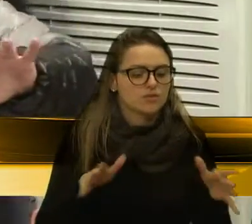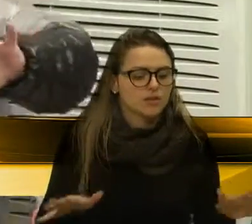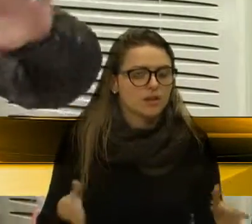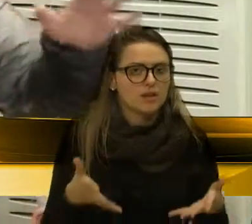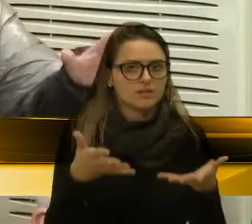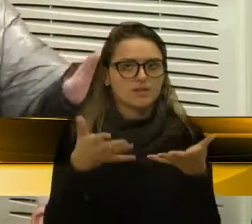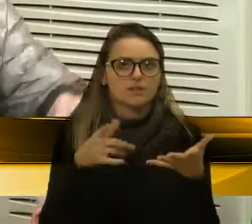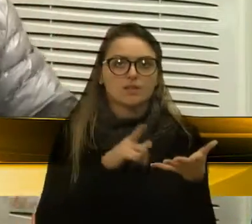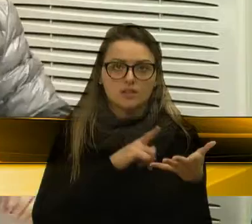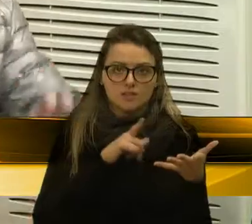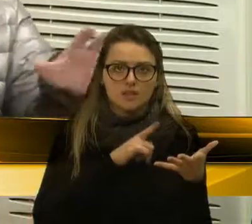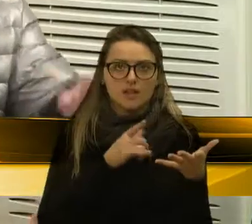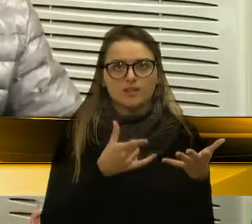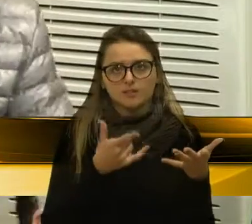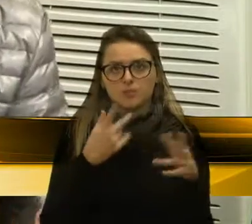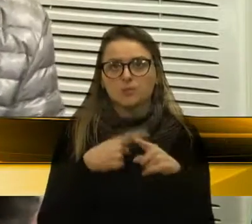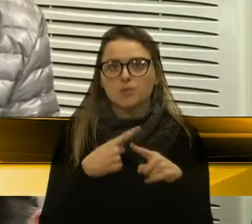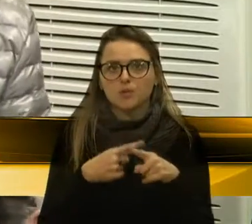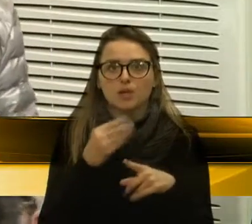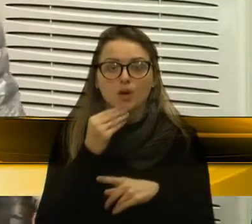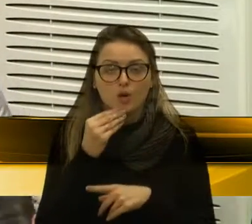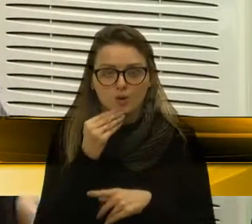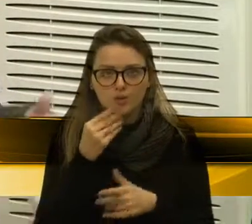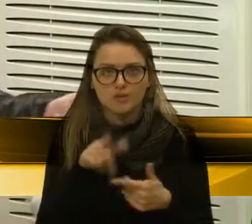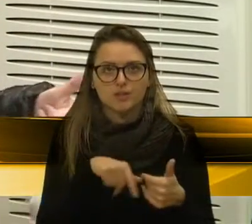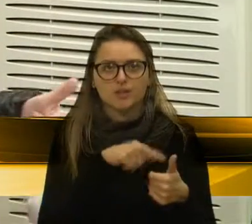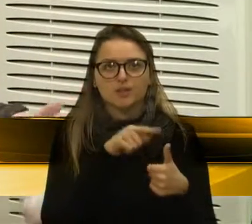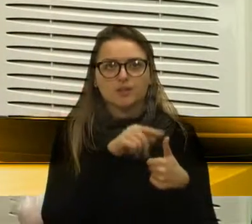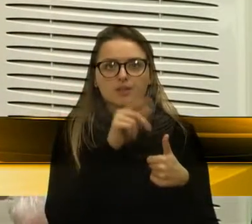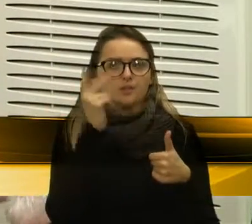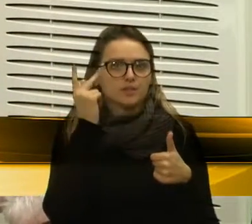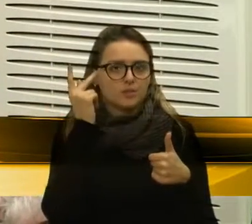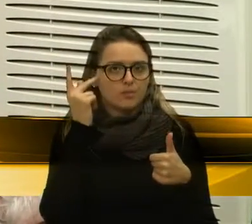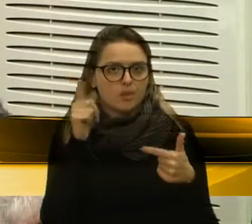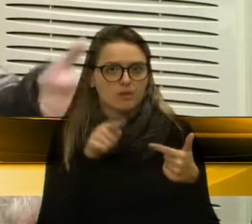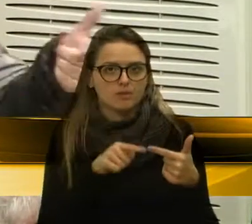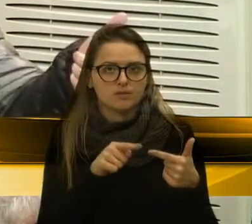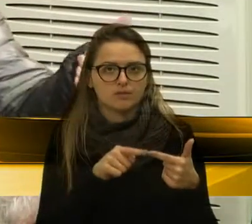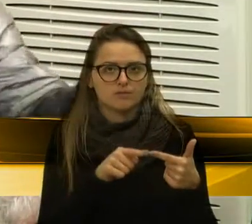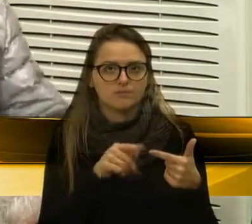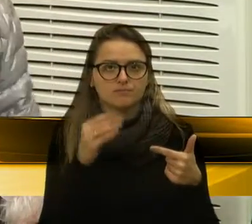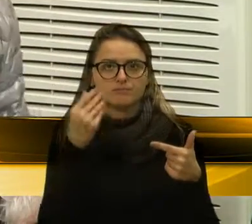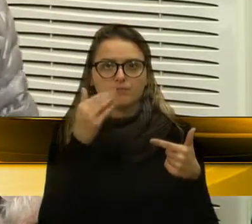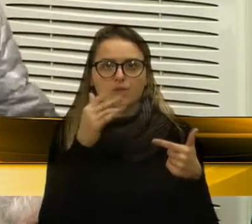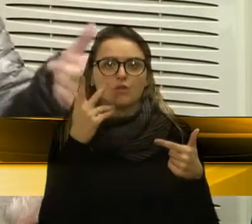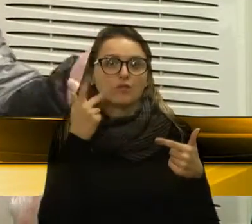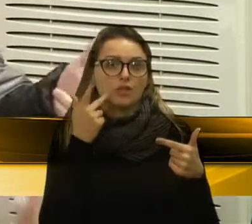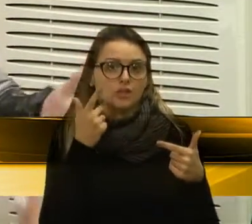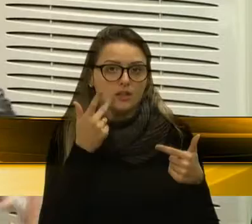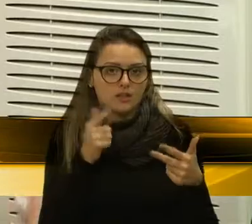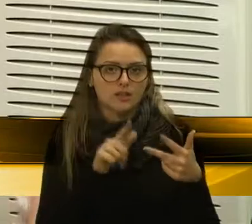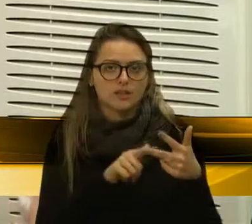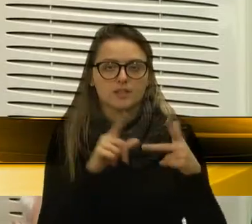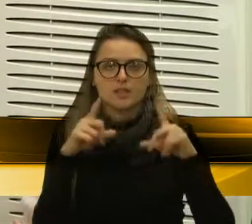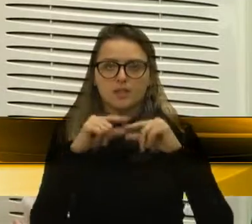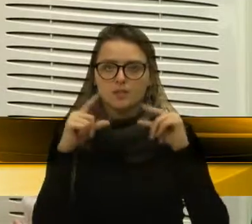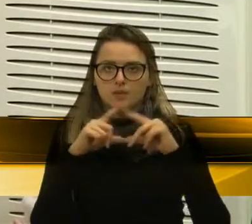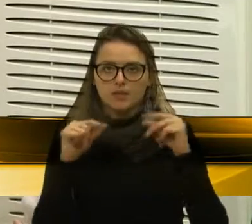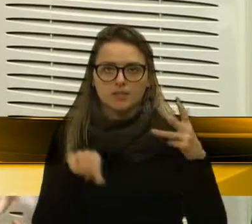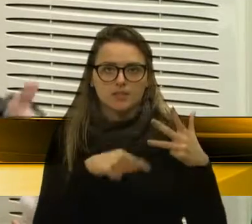tem uma lógica nessa cidade que eu vou falar são paulo fortaleza e brasília